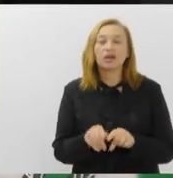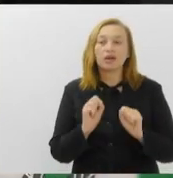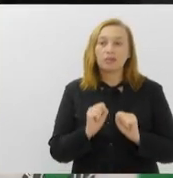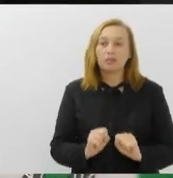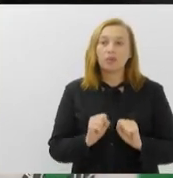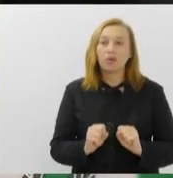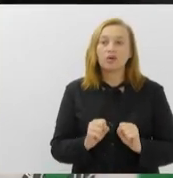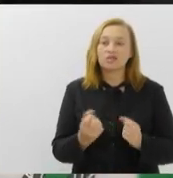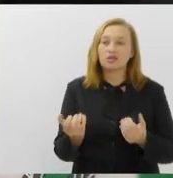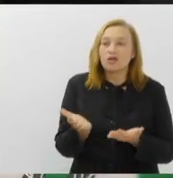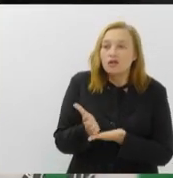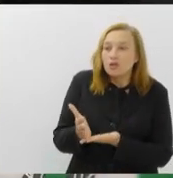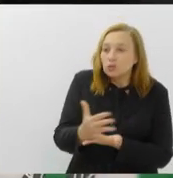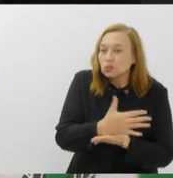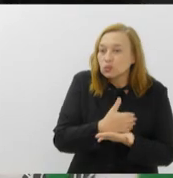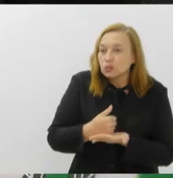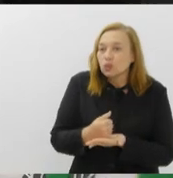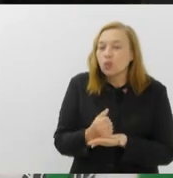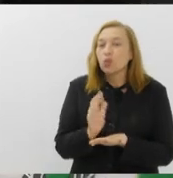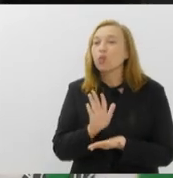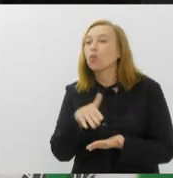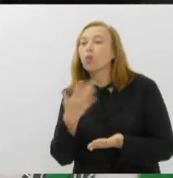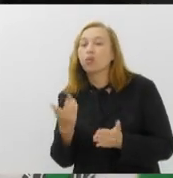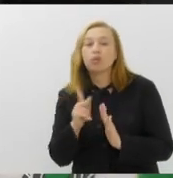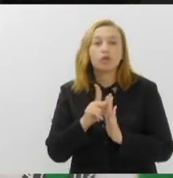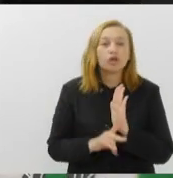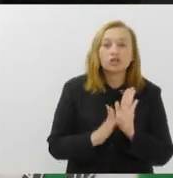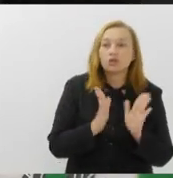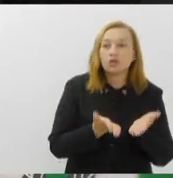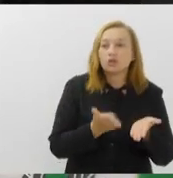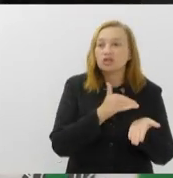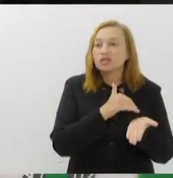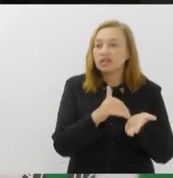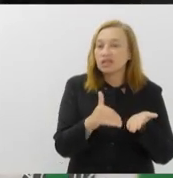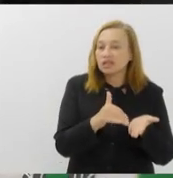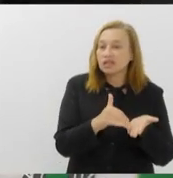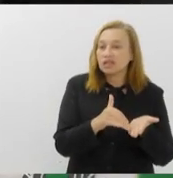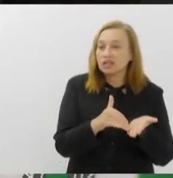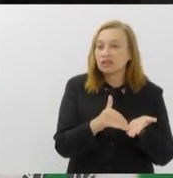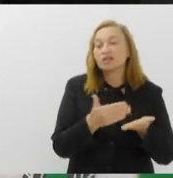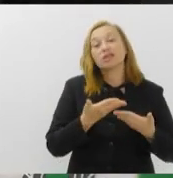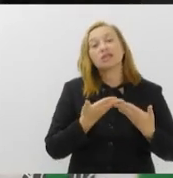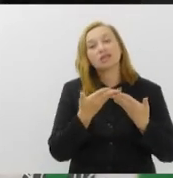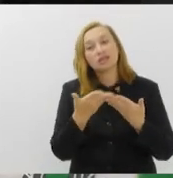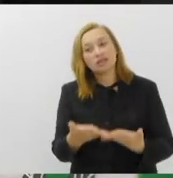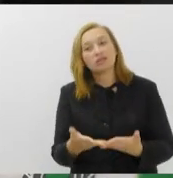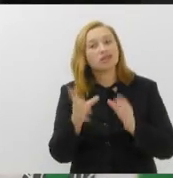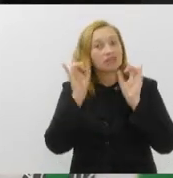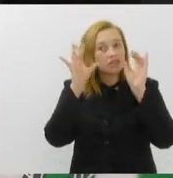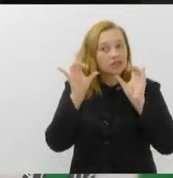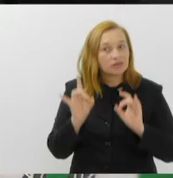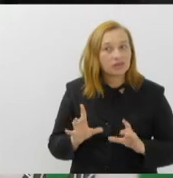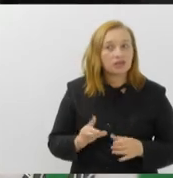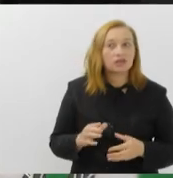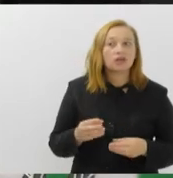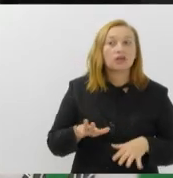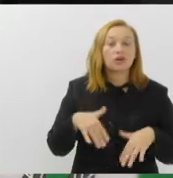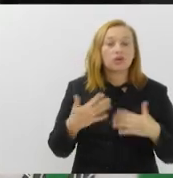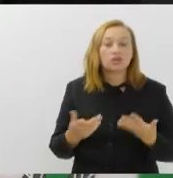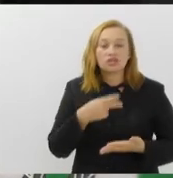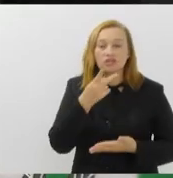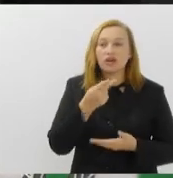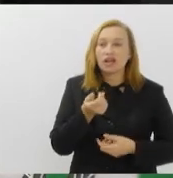fornecer dados sobre quais são os projetos hoje na Secretaria nesse caminho, em especial que, quando a gente fala